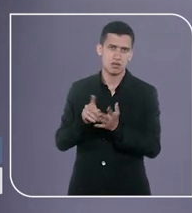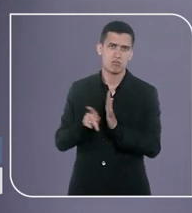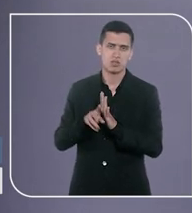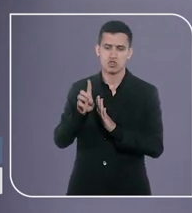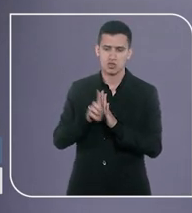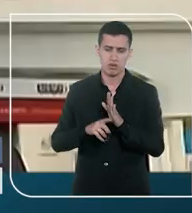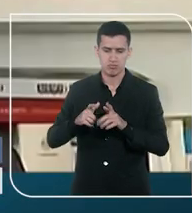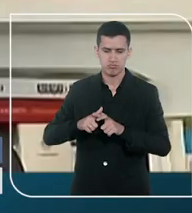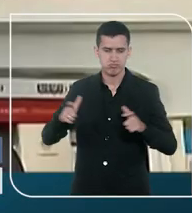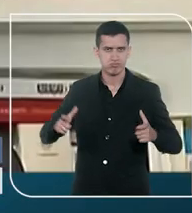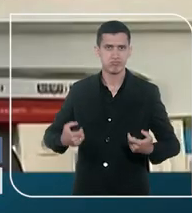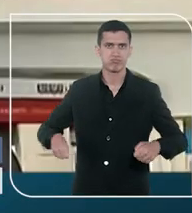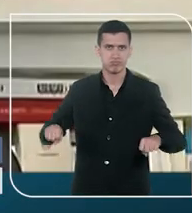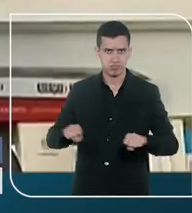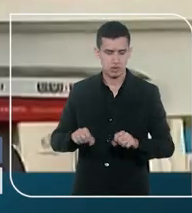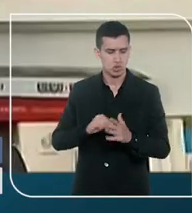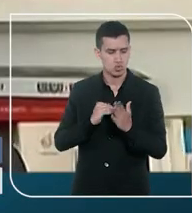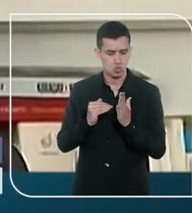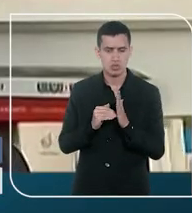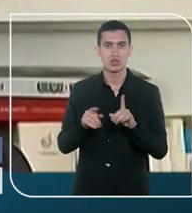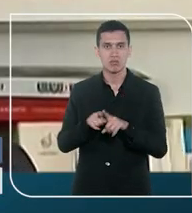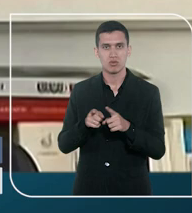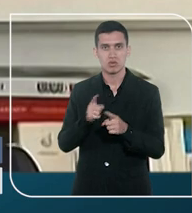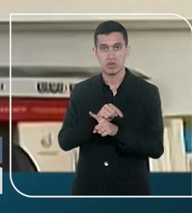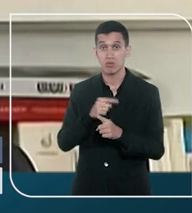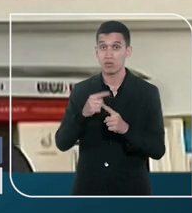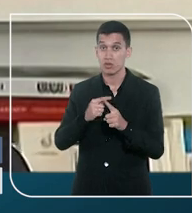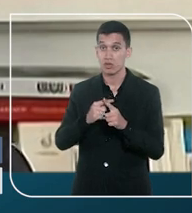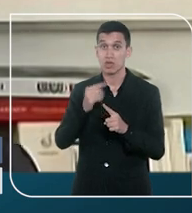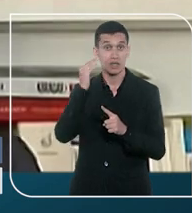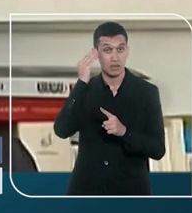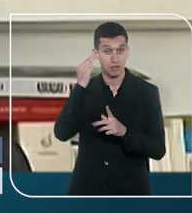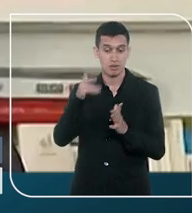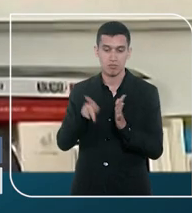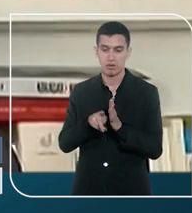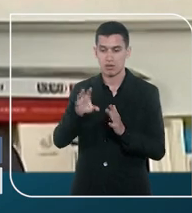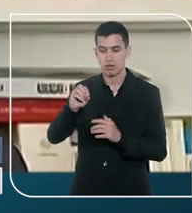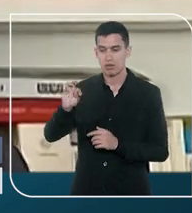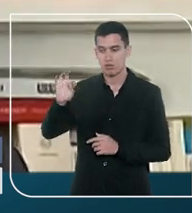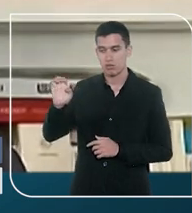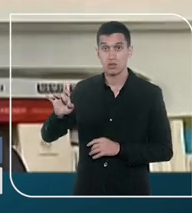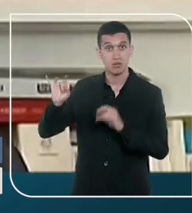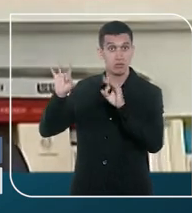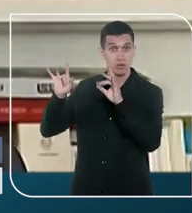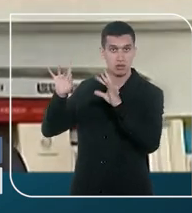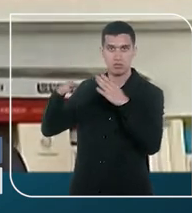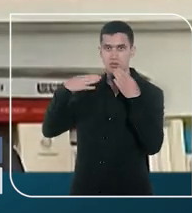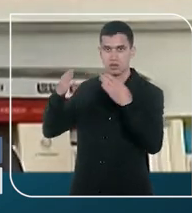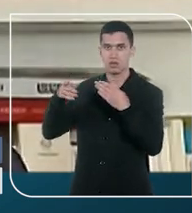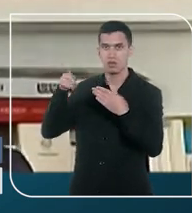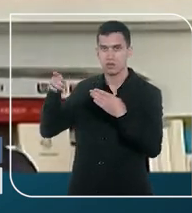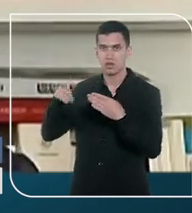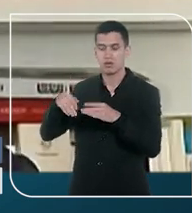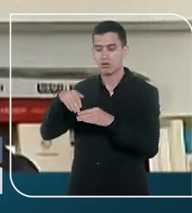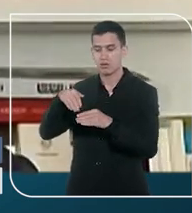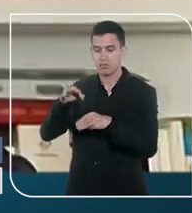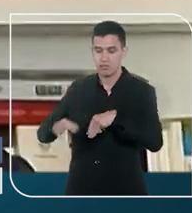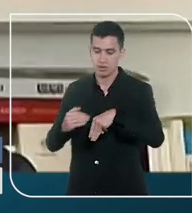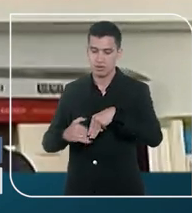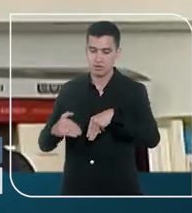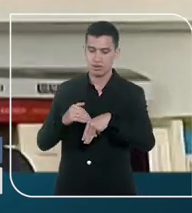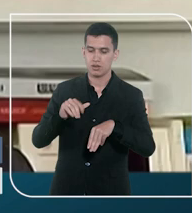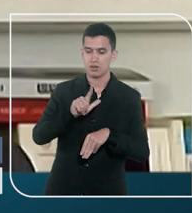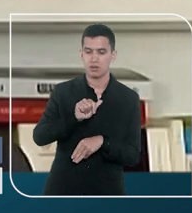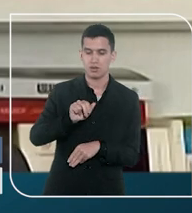ampla defesa e ao contraditório. Por quê? Porque o entendimento da Corte Especial, explanado no voto da excelente voto da ministra